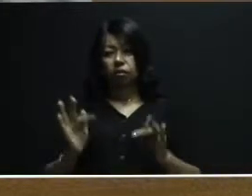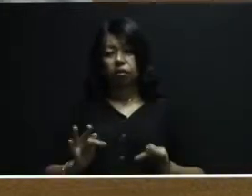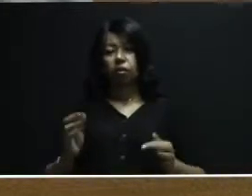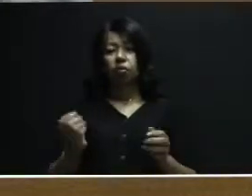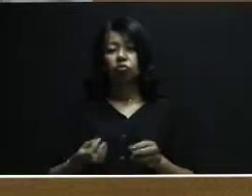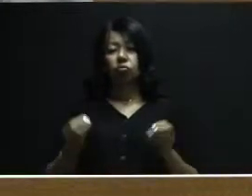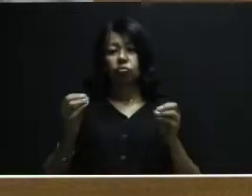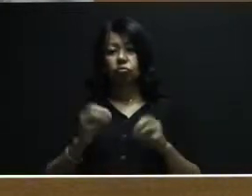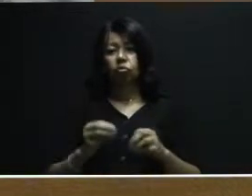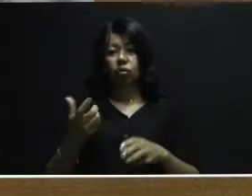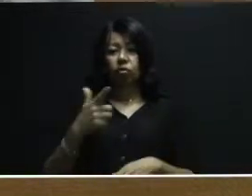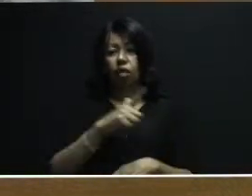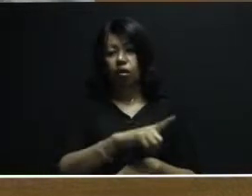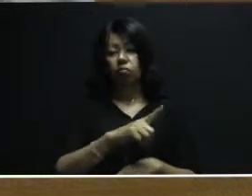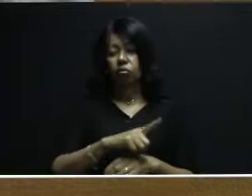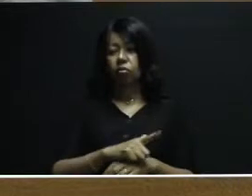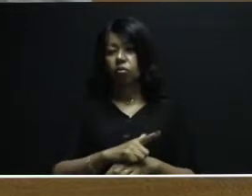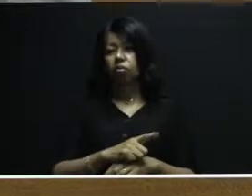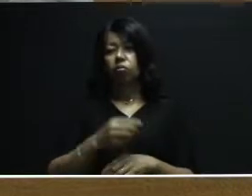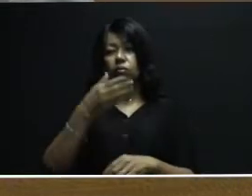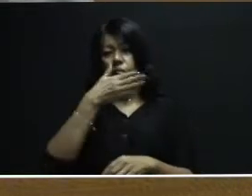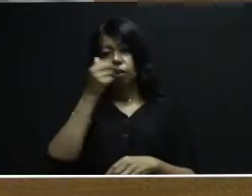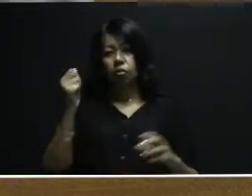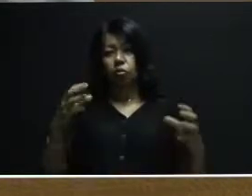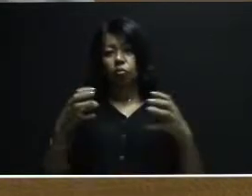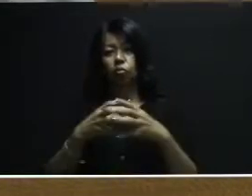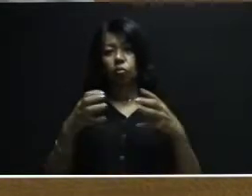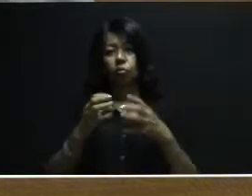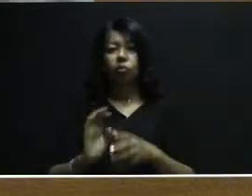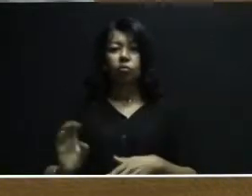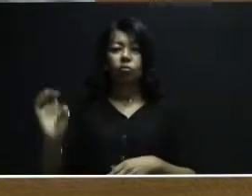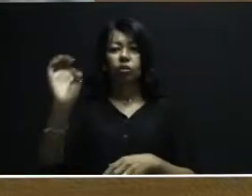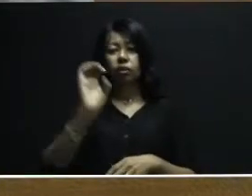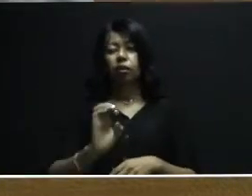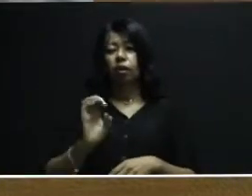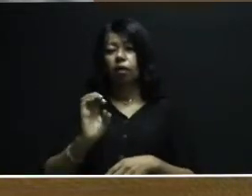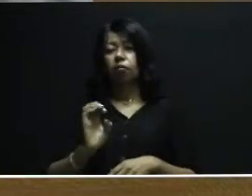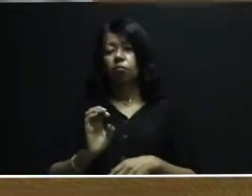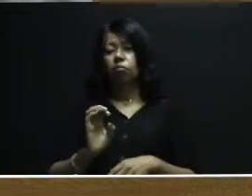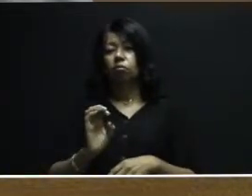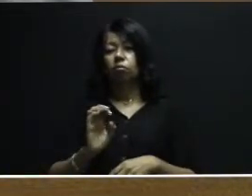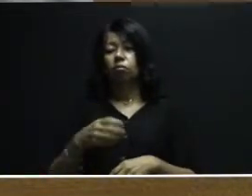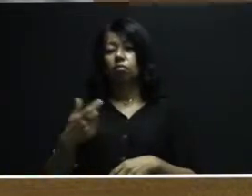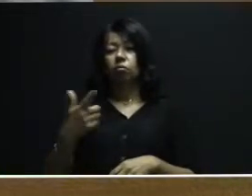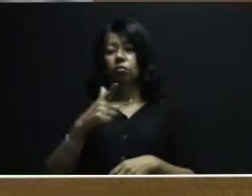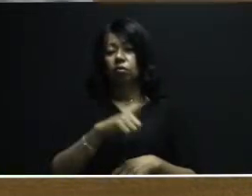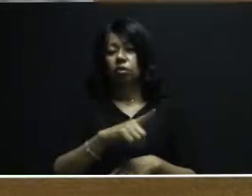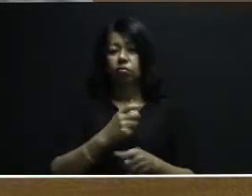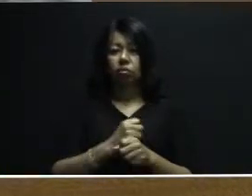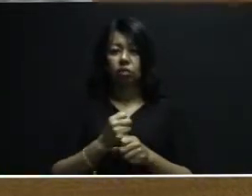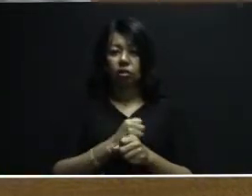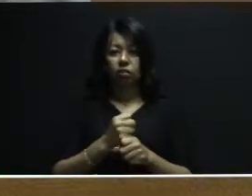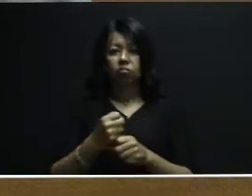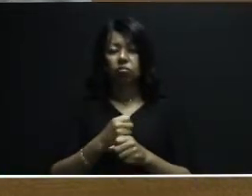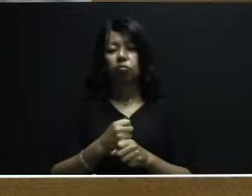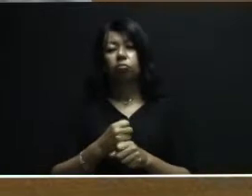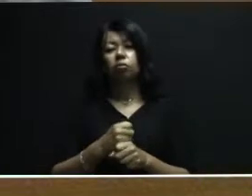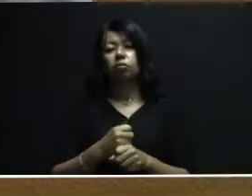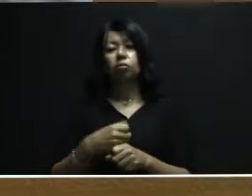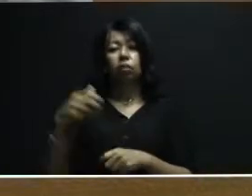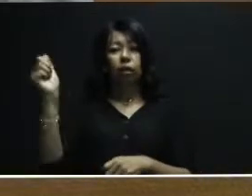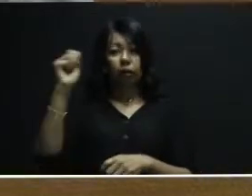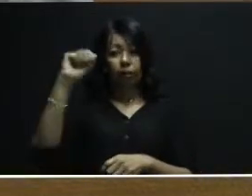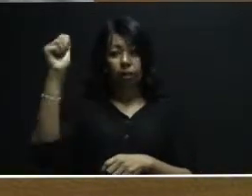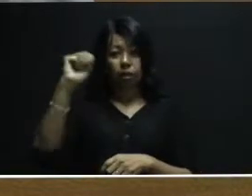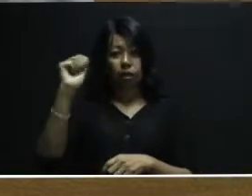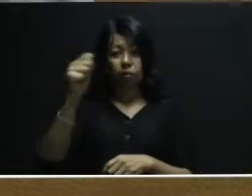handebol numa melhor equipe do Estado, nos determinados anos. Fomos campeão brasileiro.